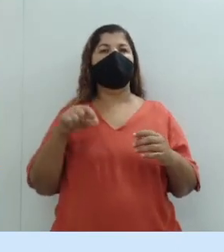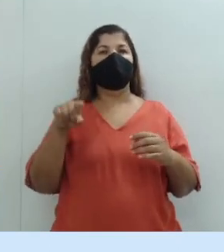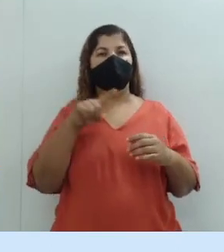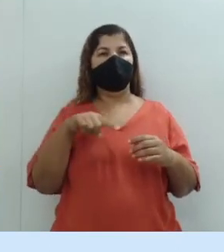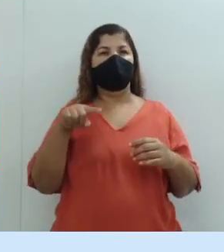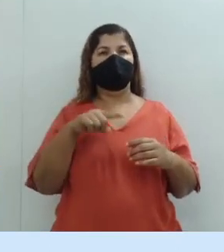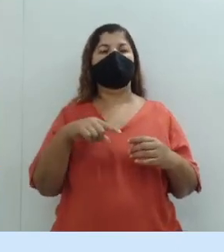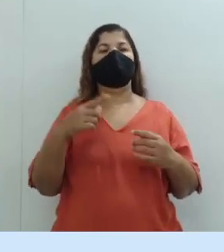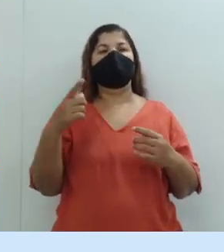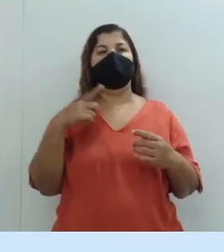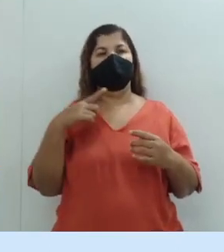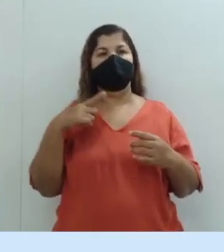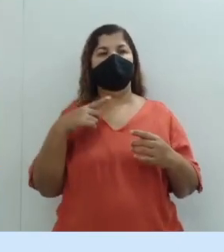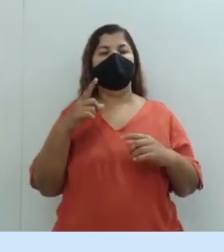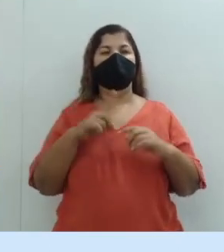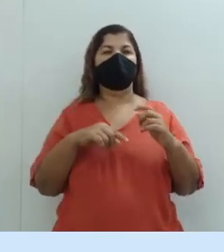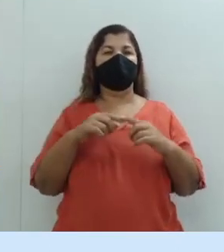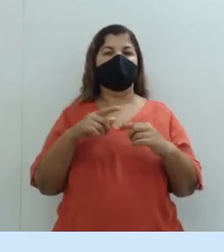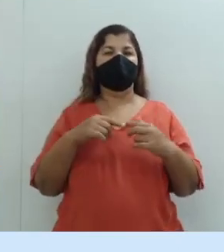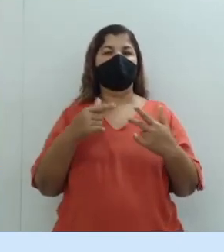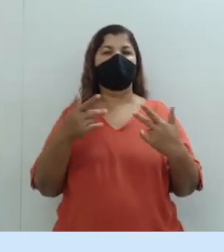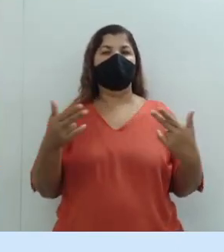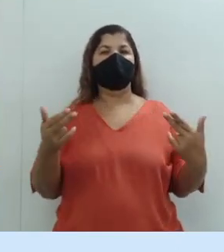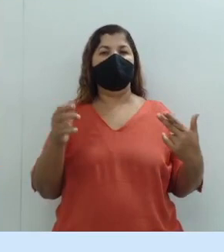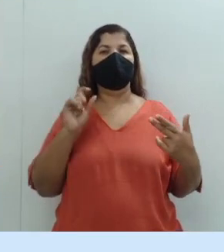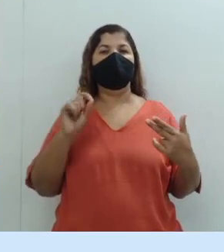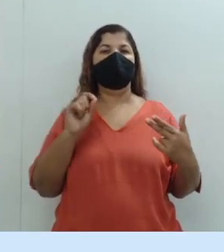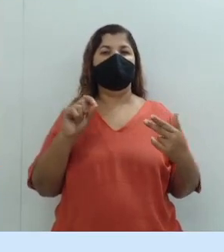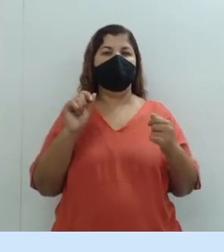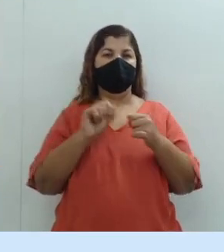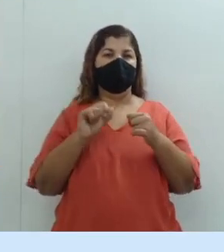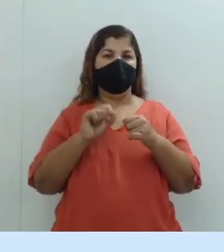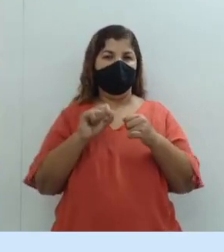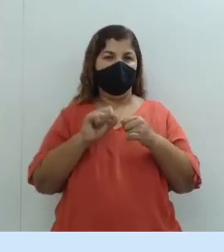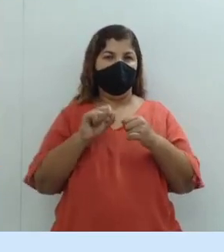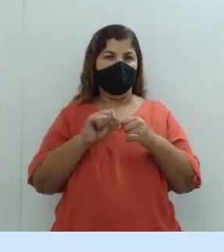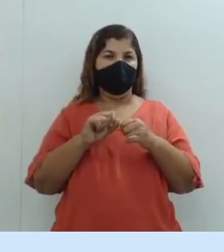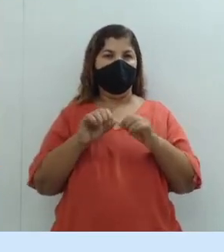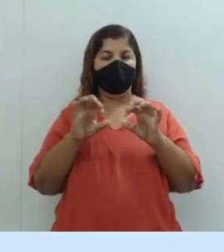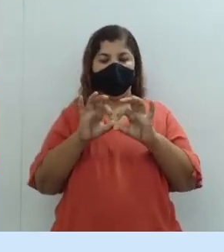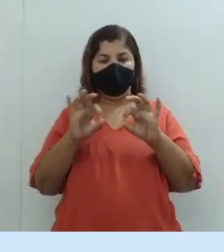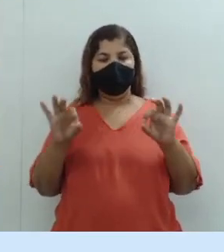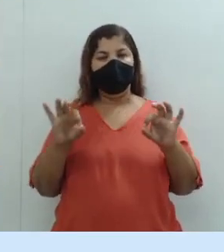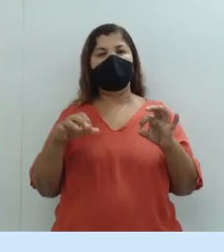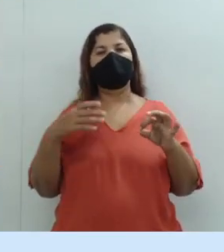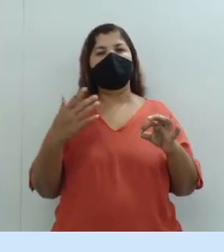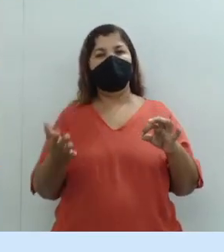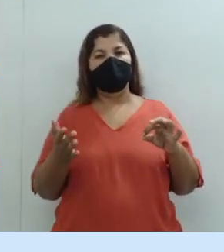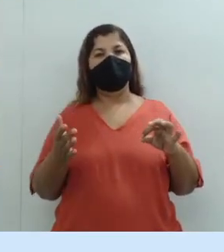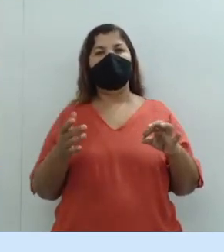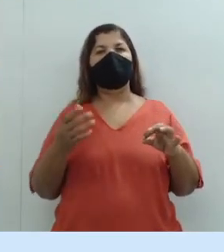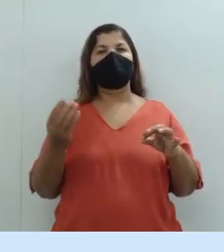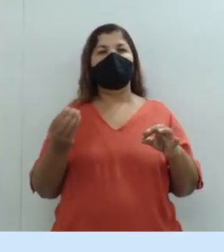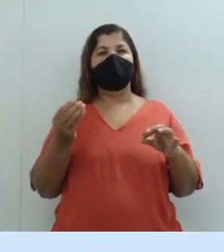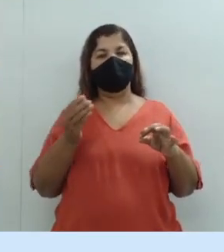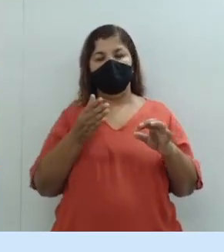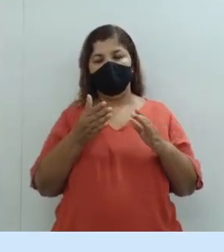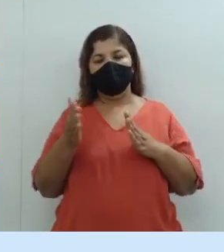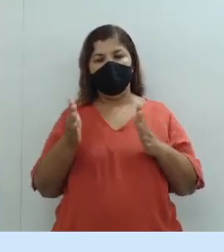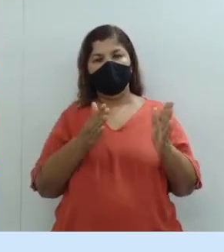ela depende tanto do material, do que é feito lá, o meu condutor, depende também das dimensões